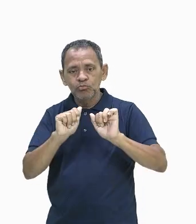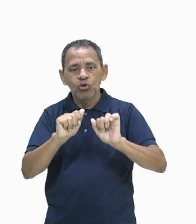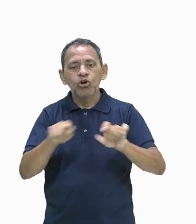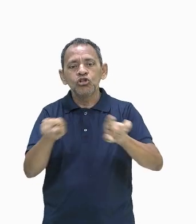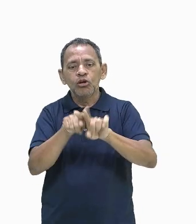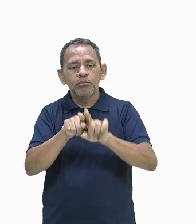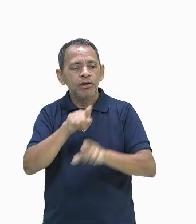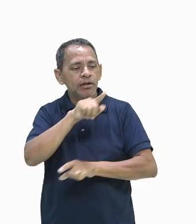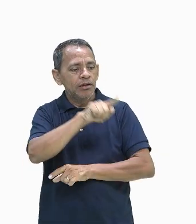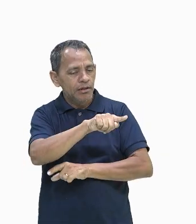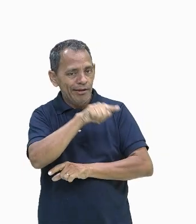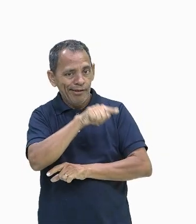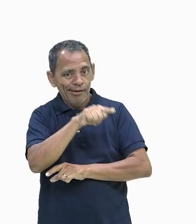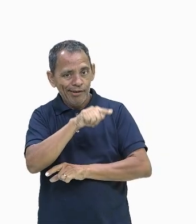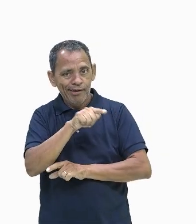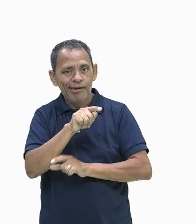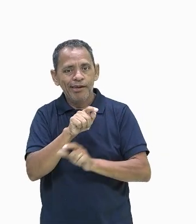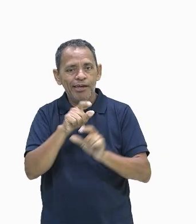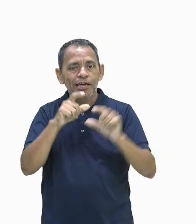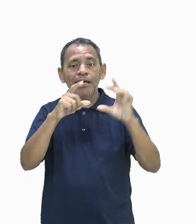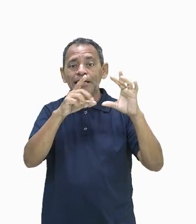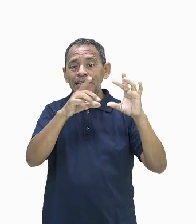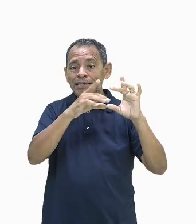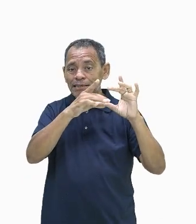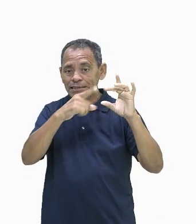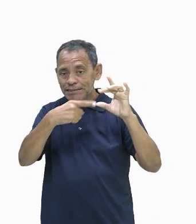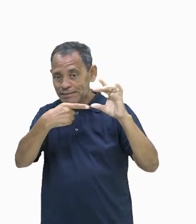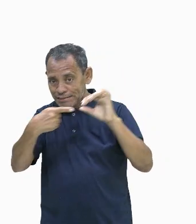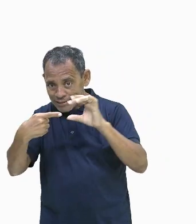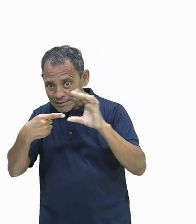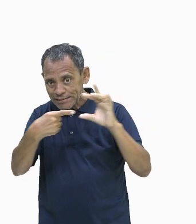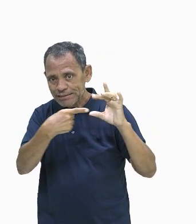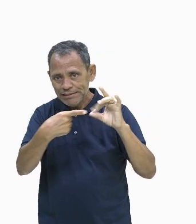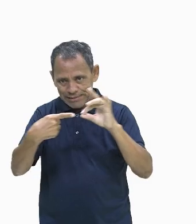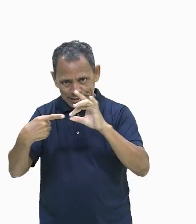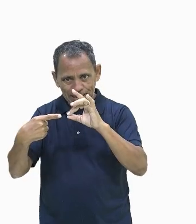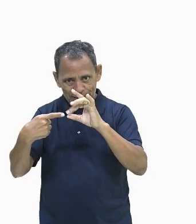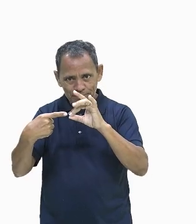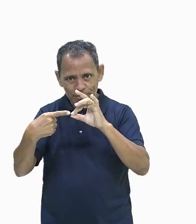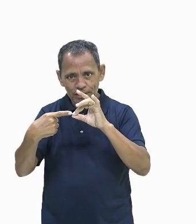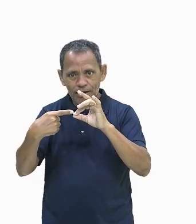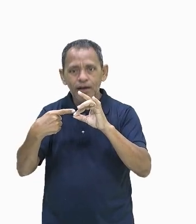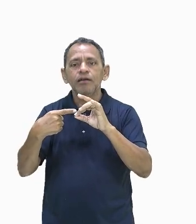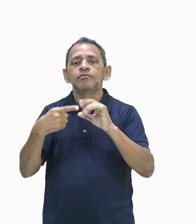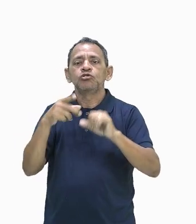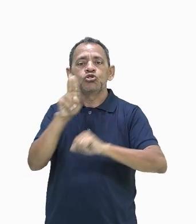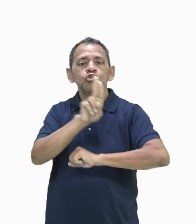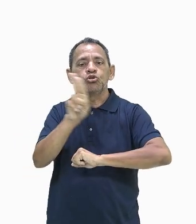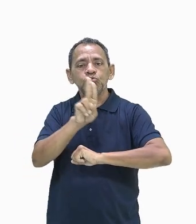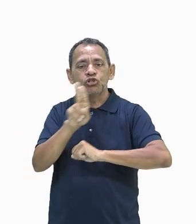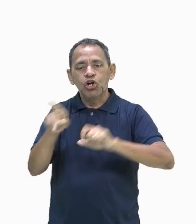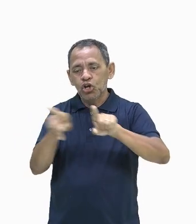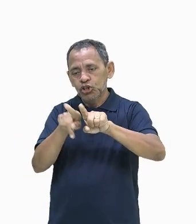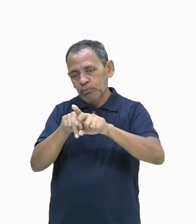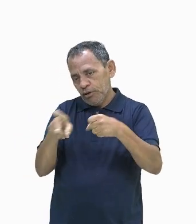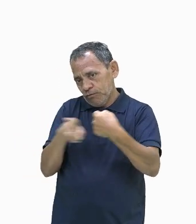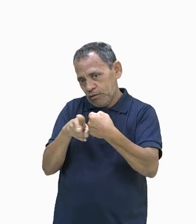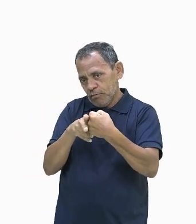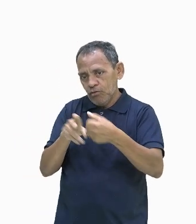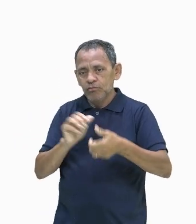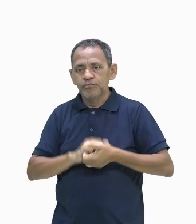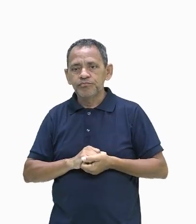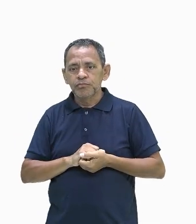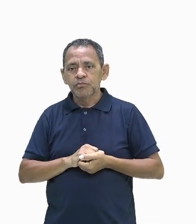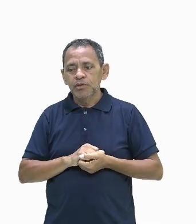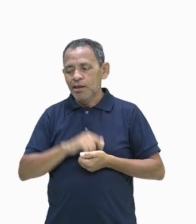de sintagma nominal, o predicado pode ser também chamado de sintagma verbal. Isso por quê? Porque o